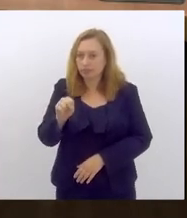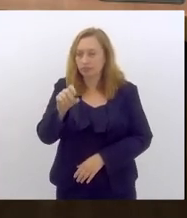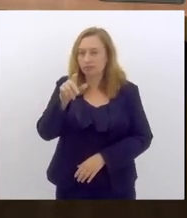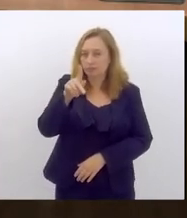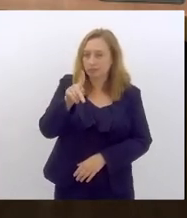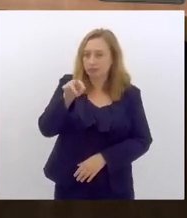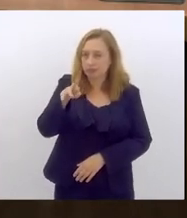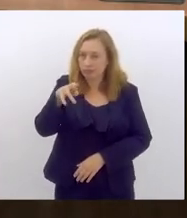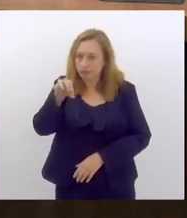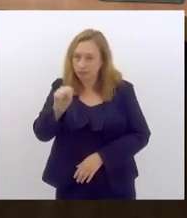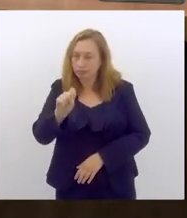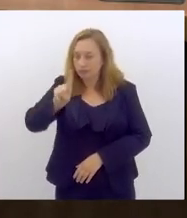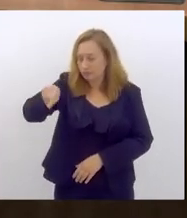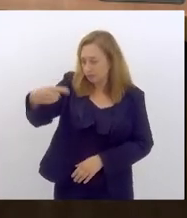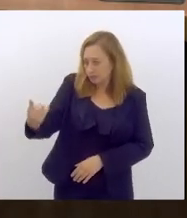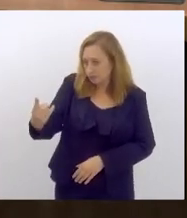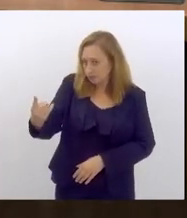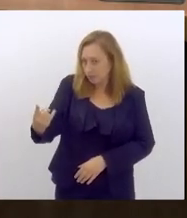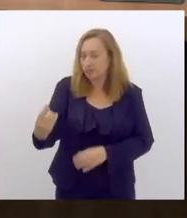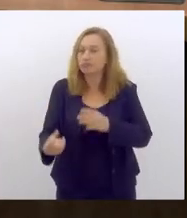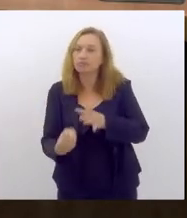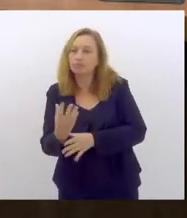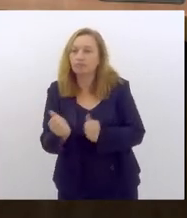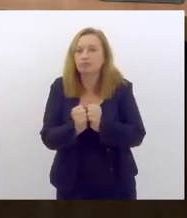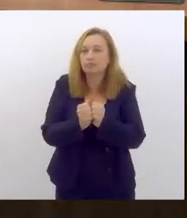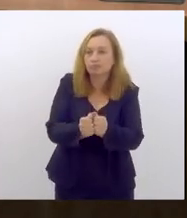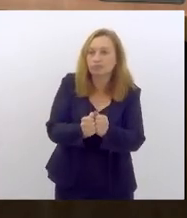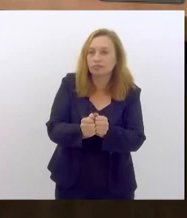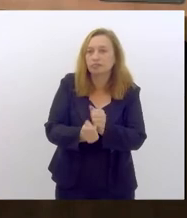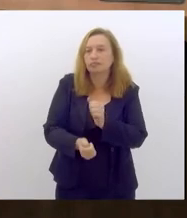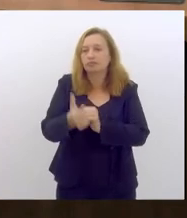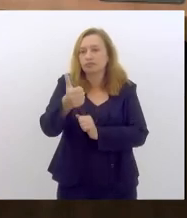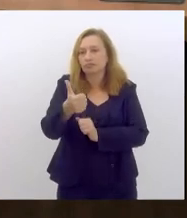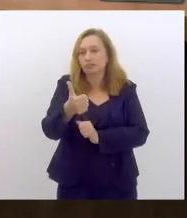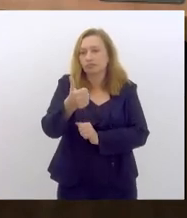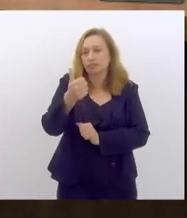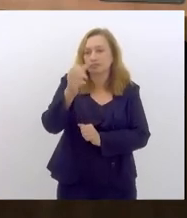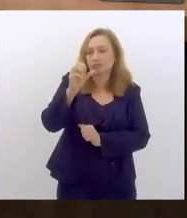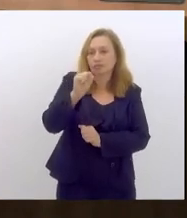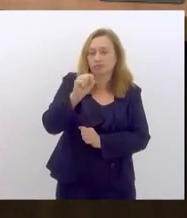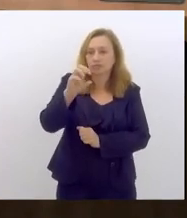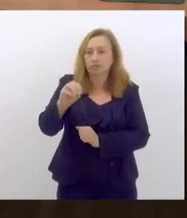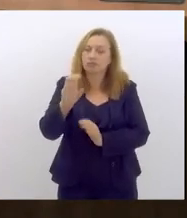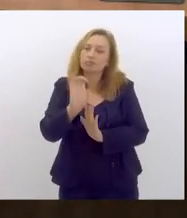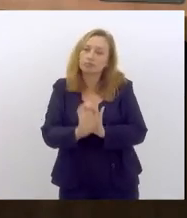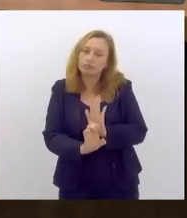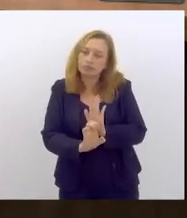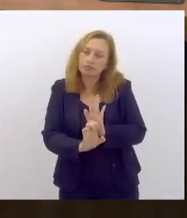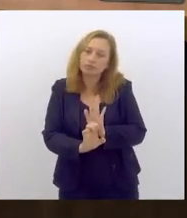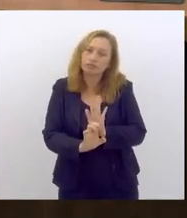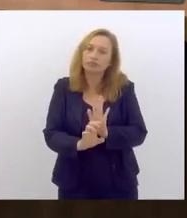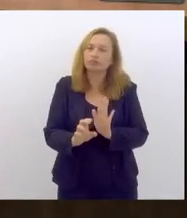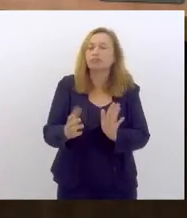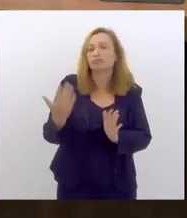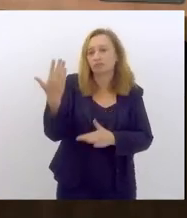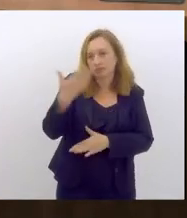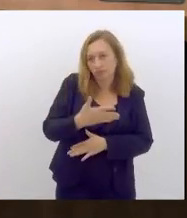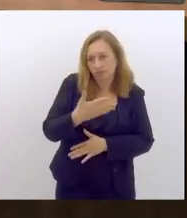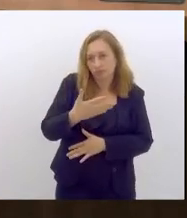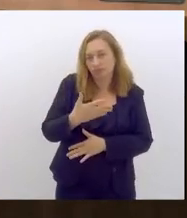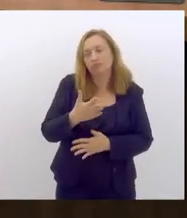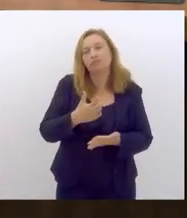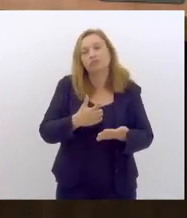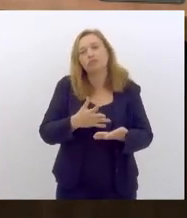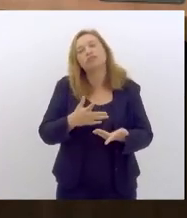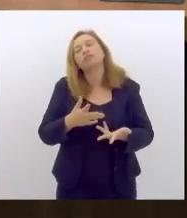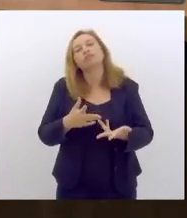Peritos, entre outros, e produzimos juntos quase 80 emendas, e como a maioria aprovada a este